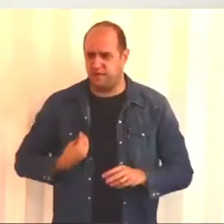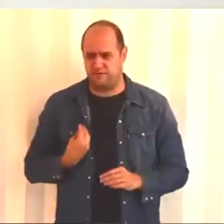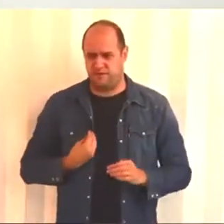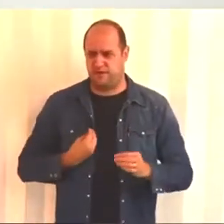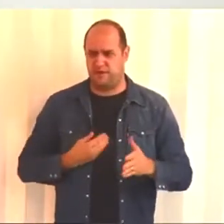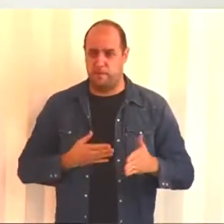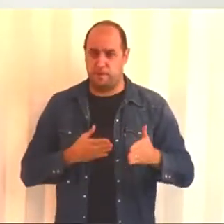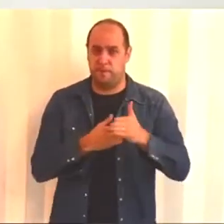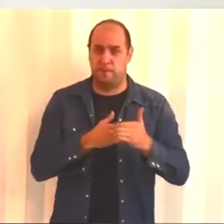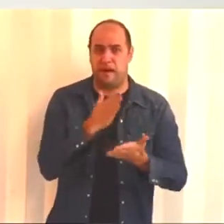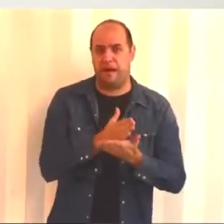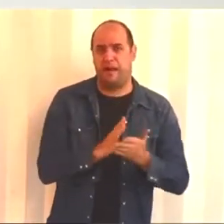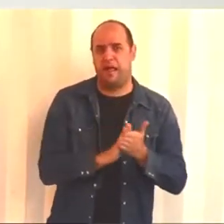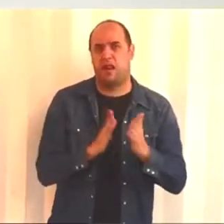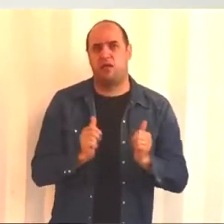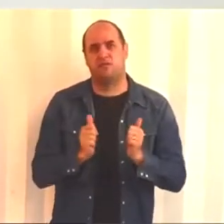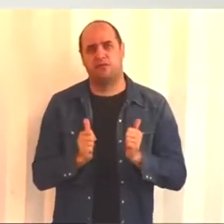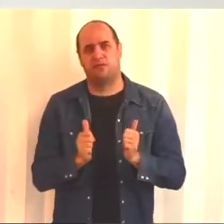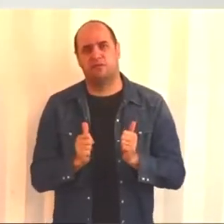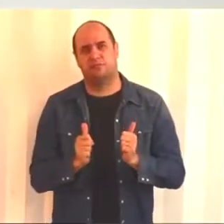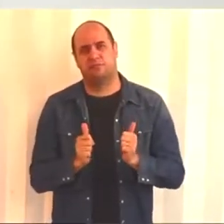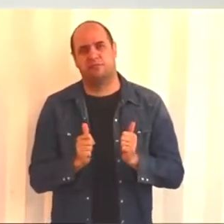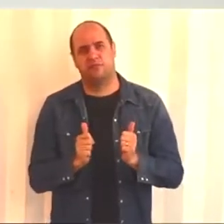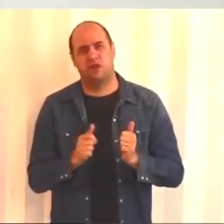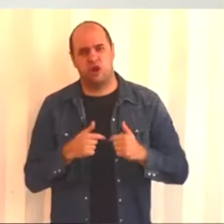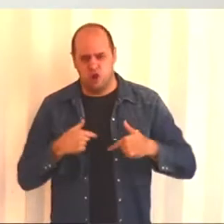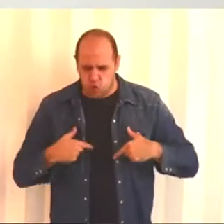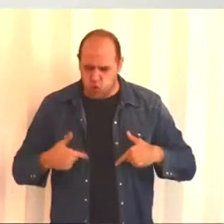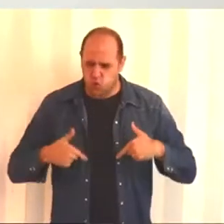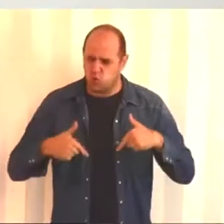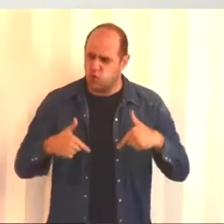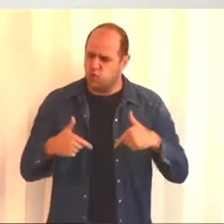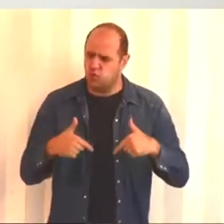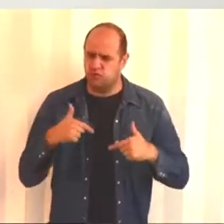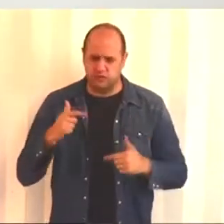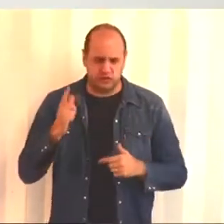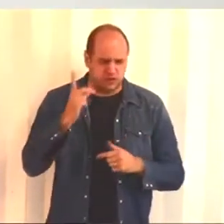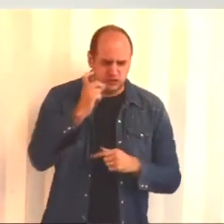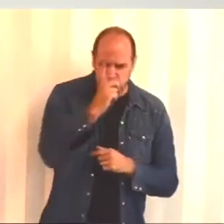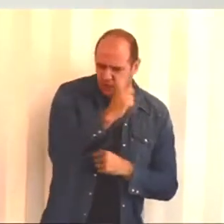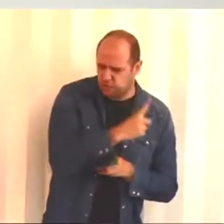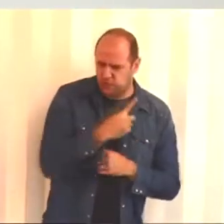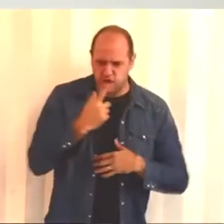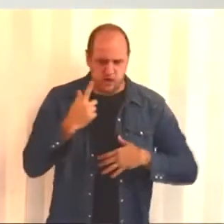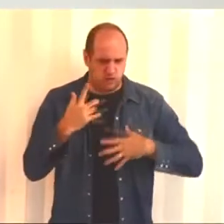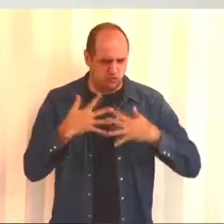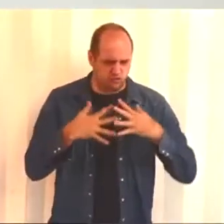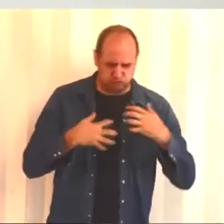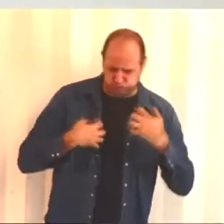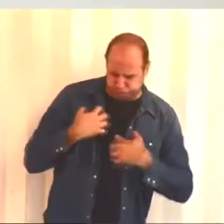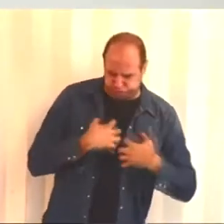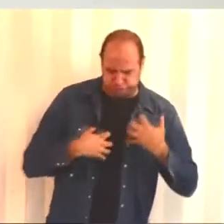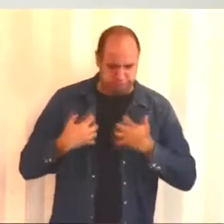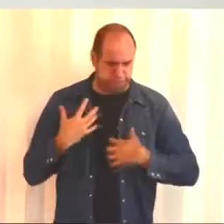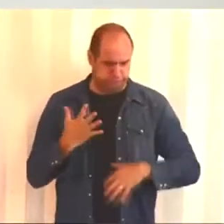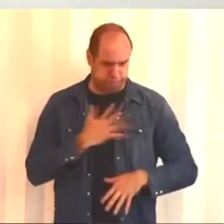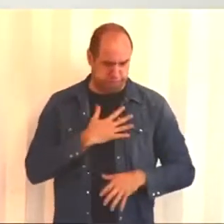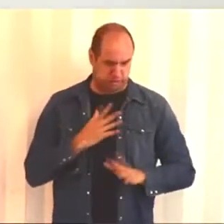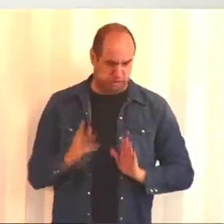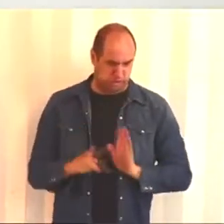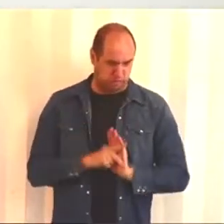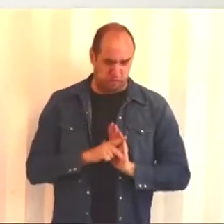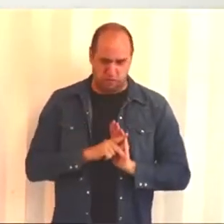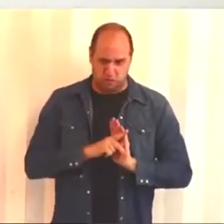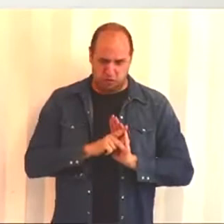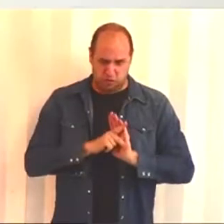Senhor. Não são as minhas lutas, as minhas dificuldades, as minhas tribulações, não são as crises